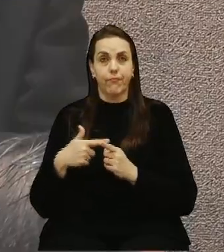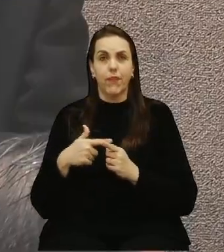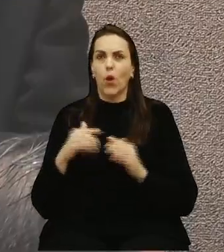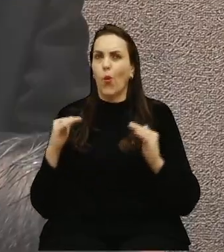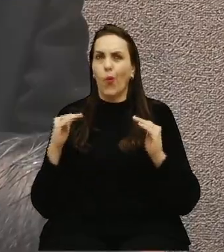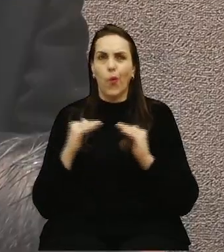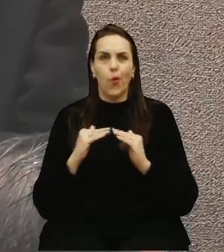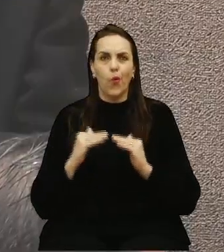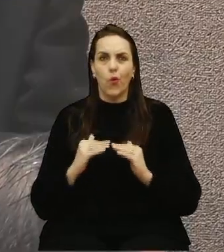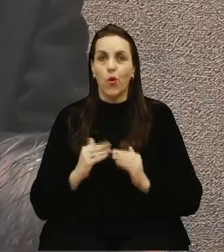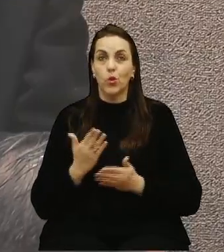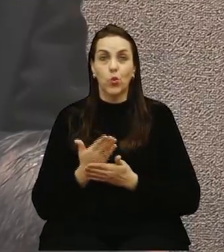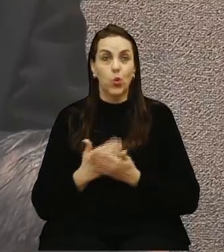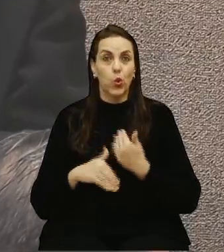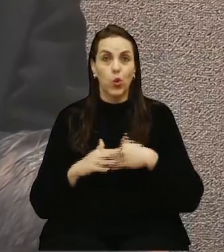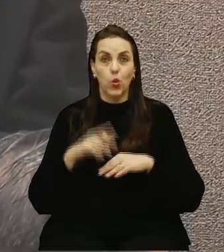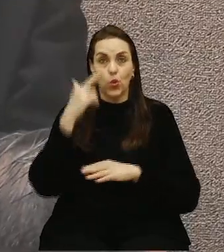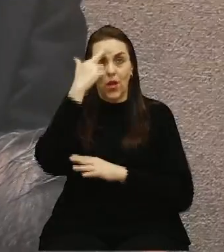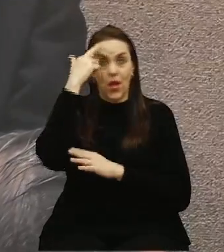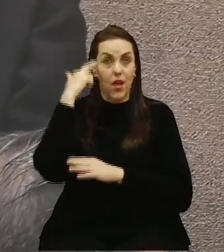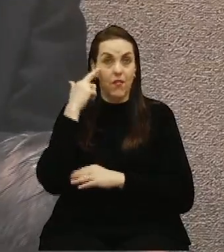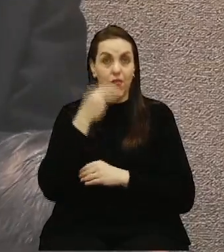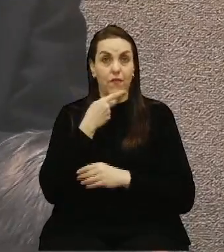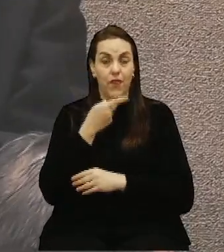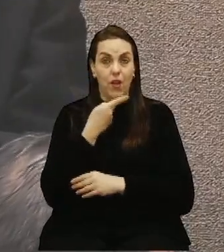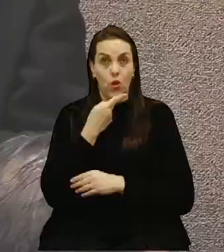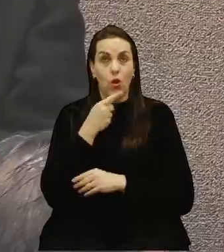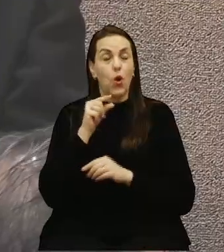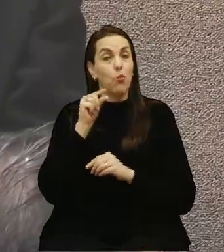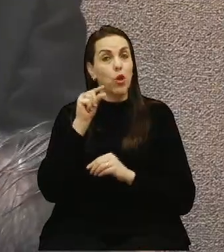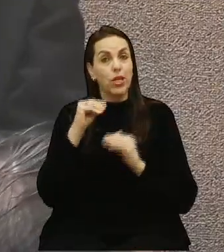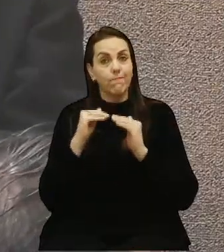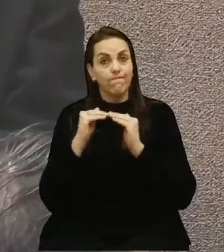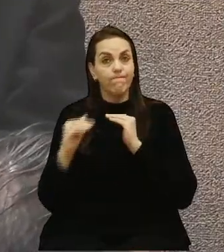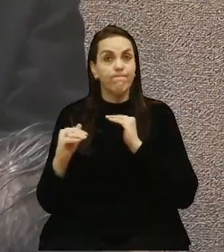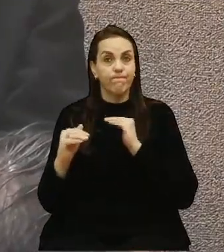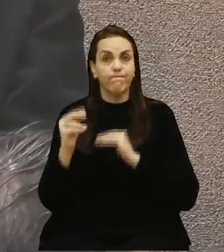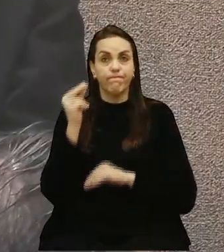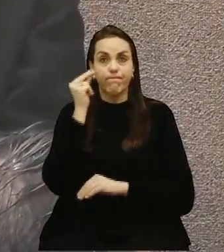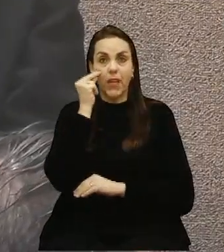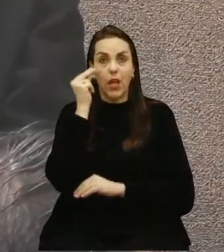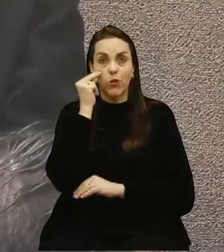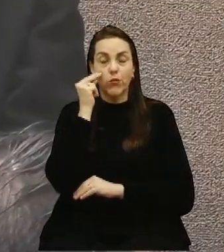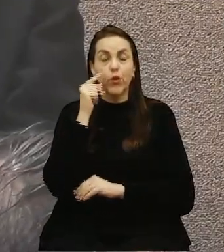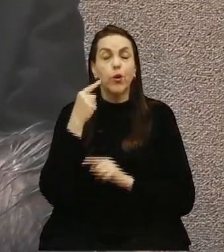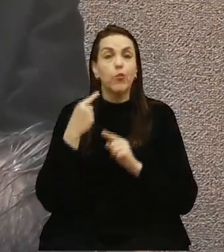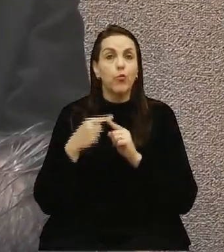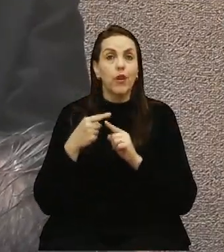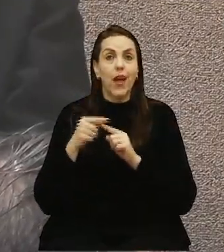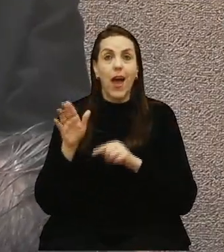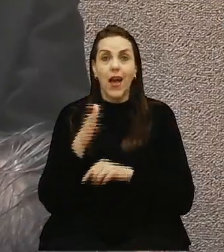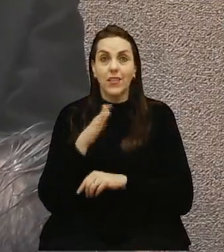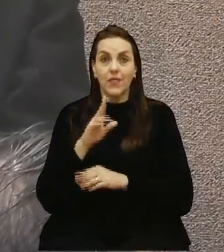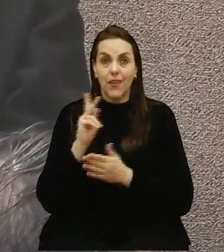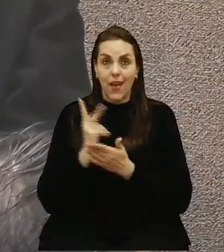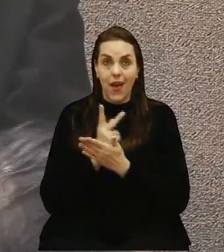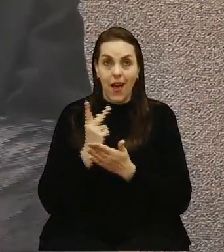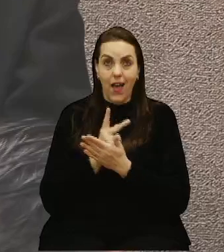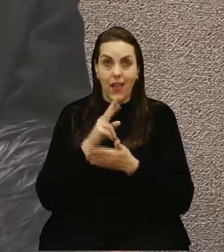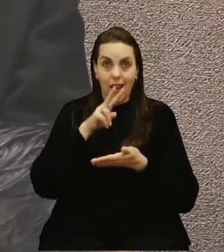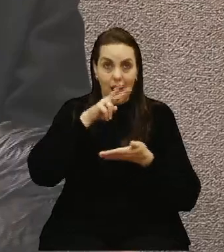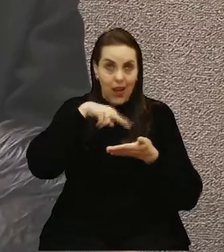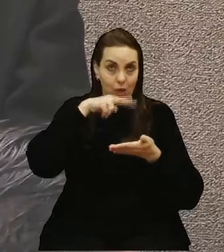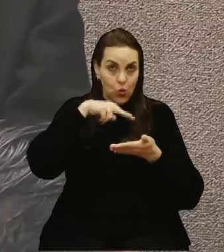vereador Rafael Bueno e um pouco discordo do vereador Cláudio, porque às vezes os erros de leitura que